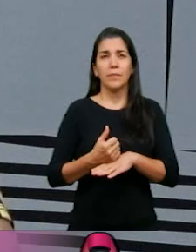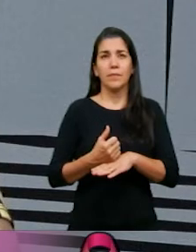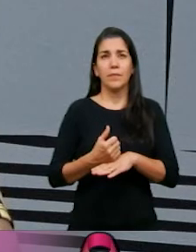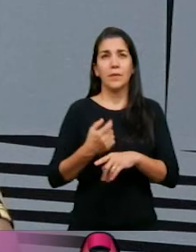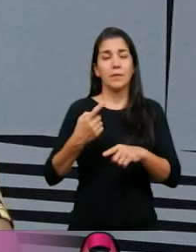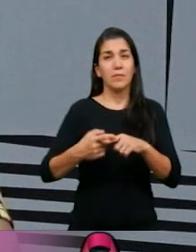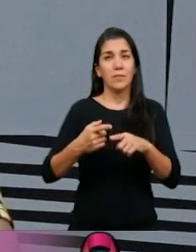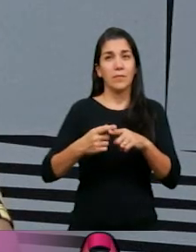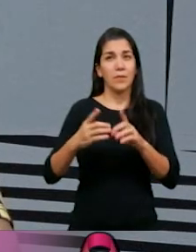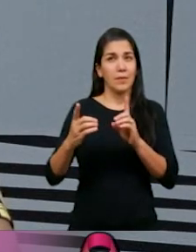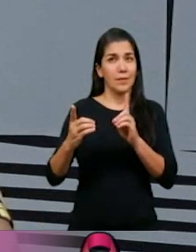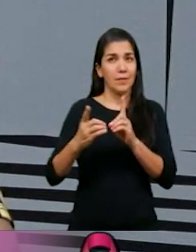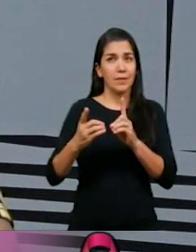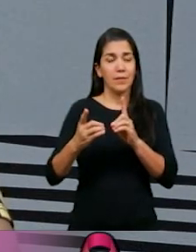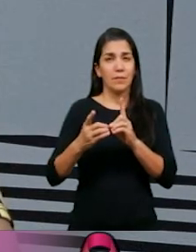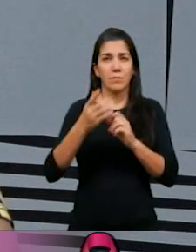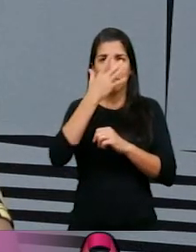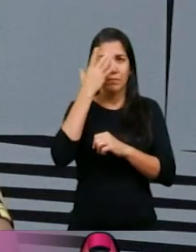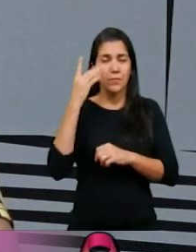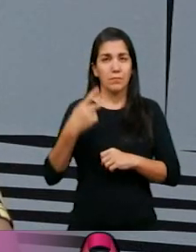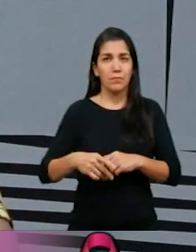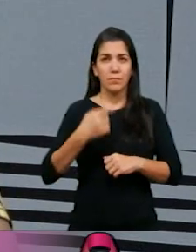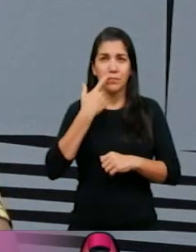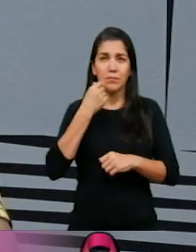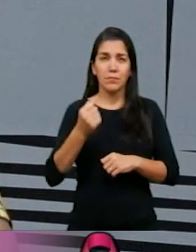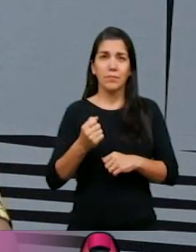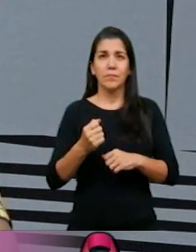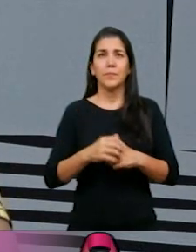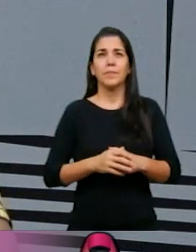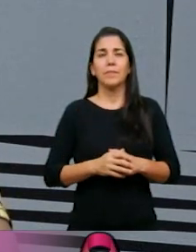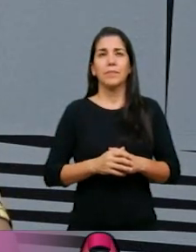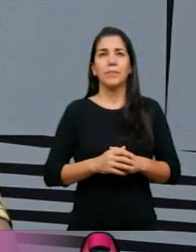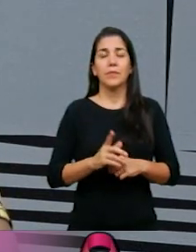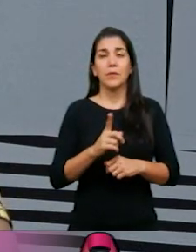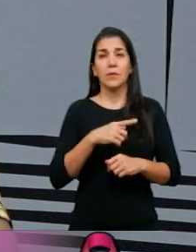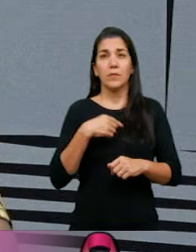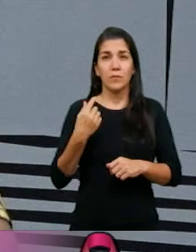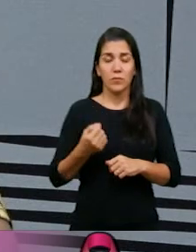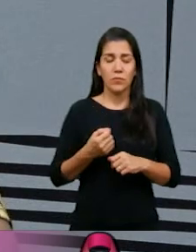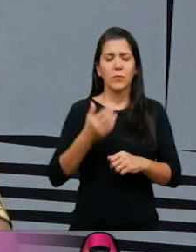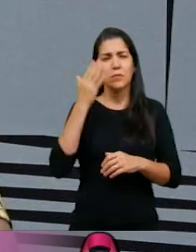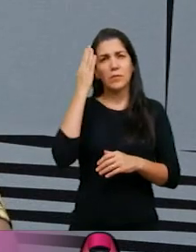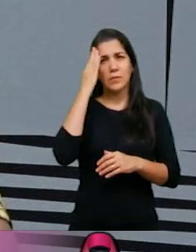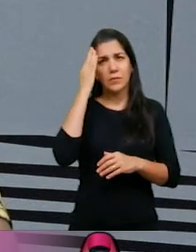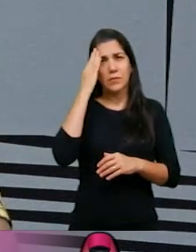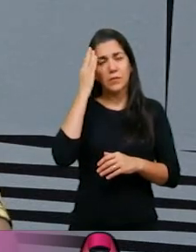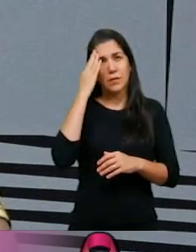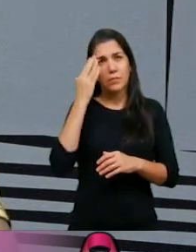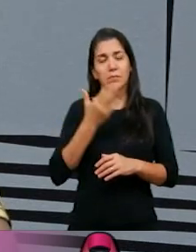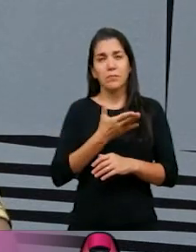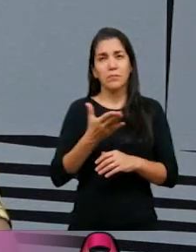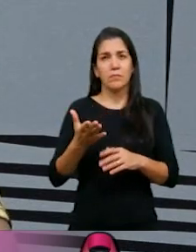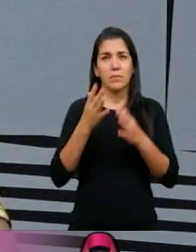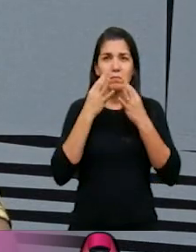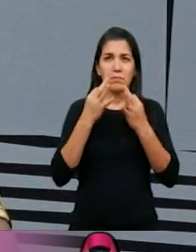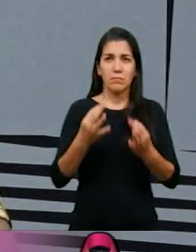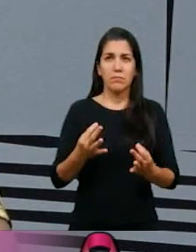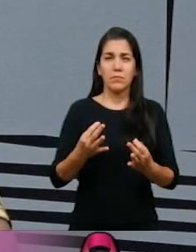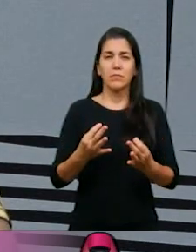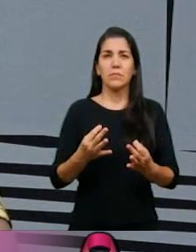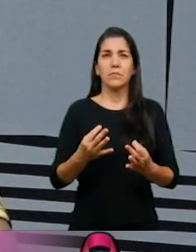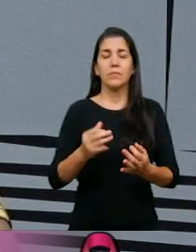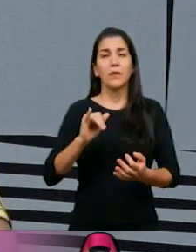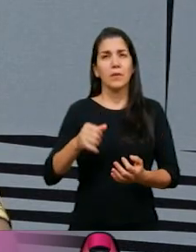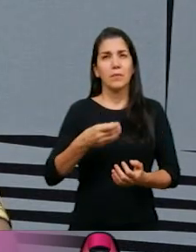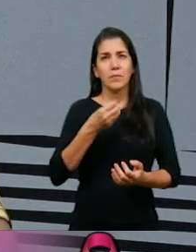são muitos adversos. Na expectativa de sermos merecedores da habitual atenção de Vossa Excelência, aproveitamos a oportunidade